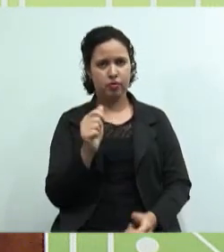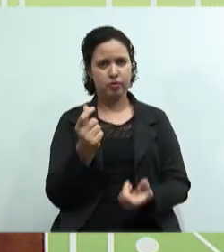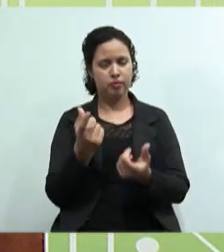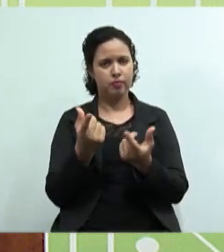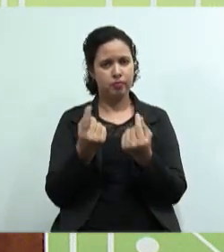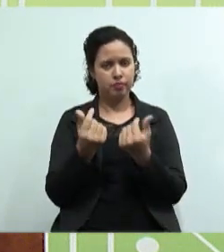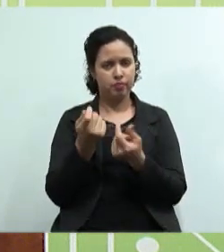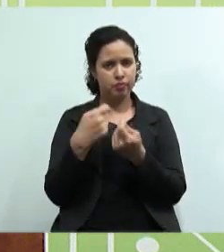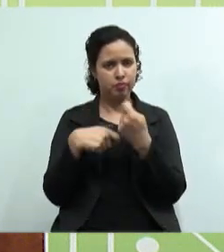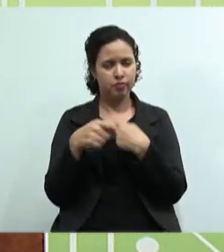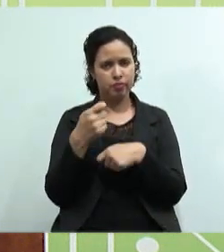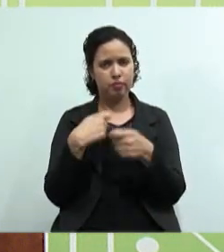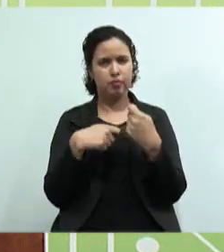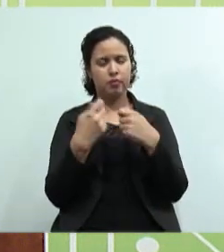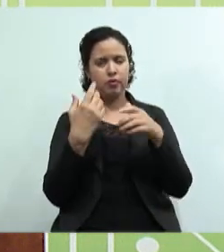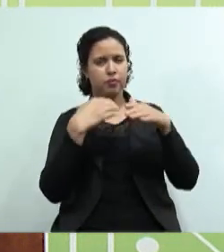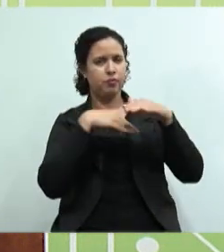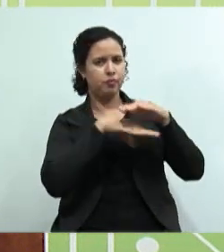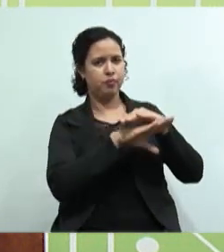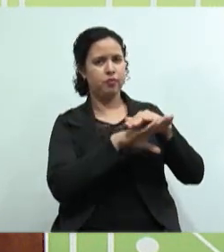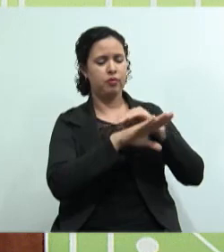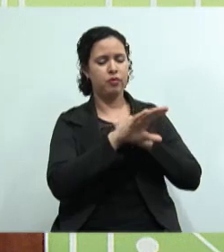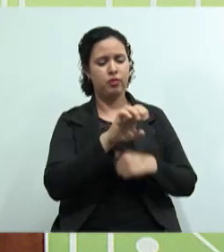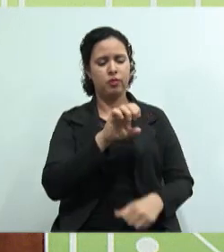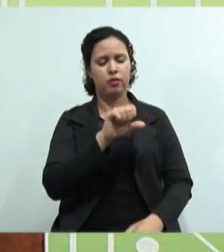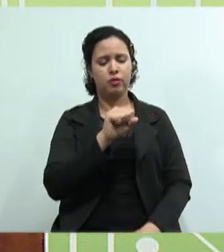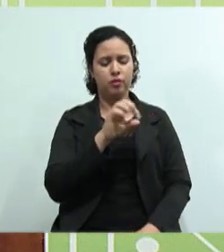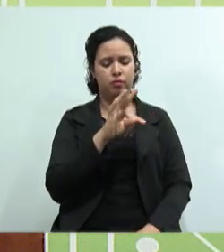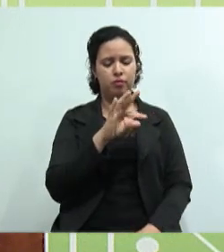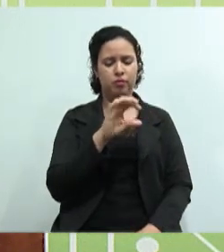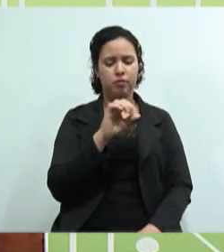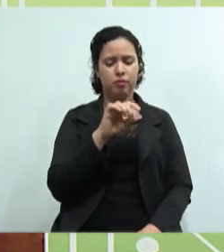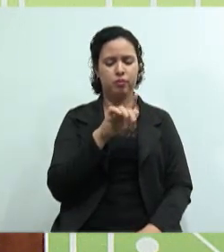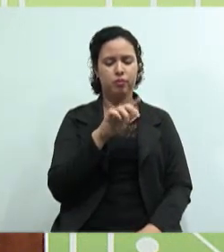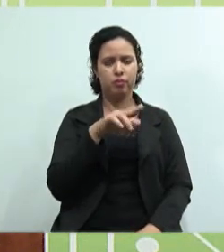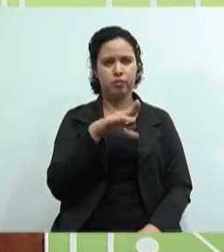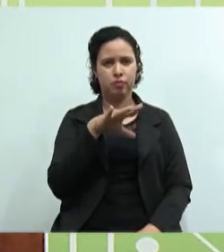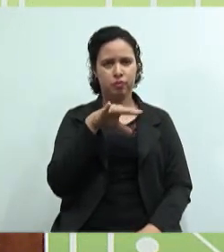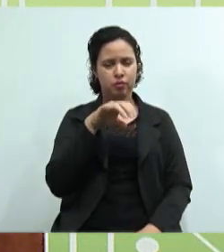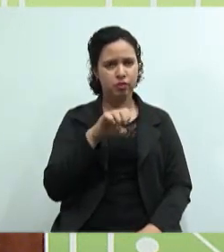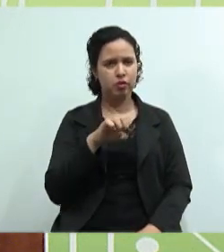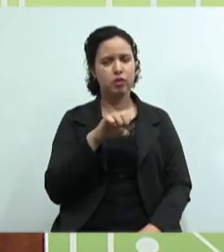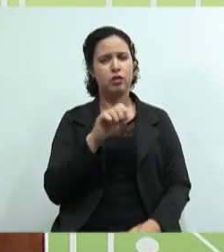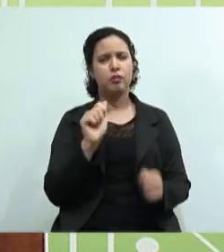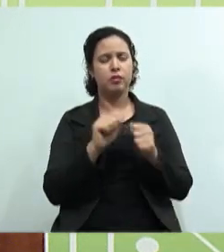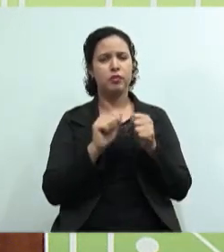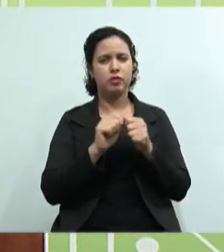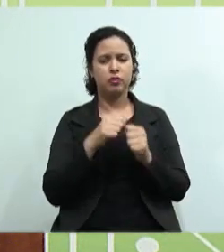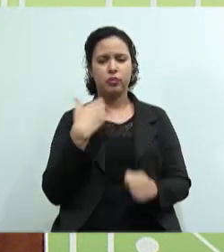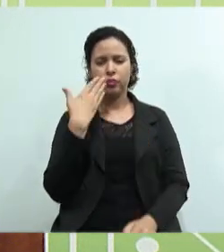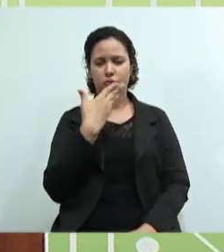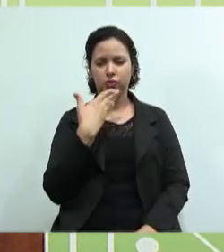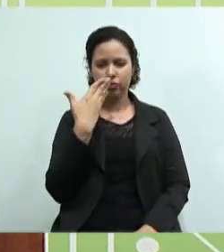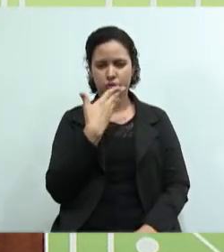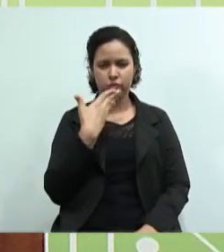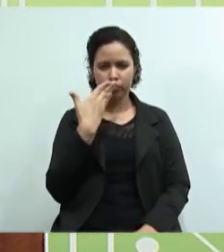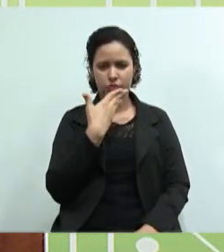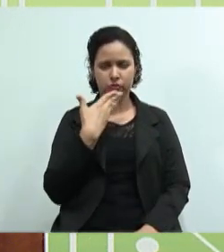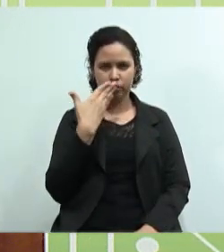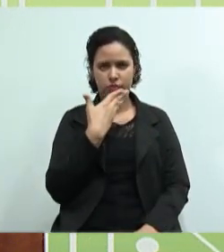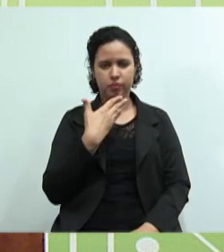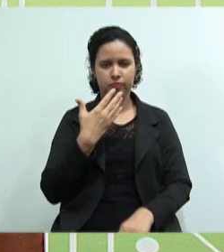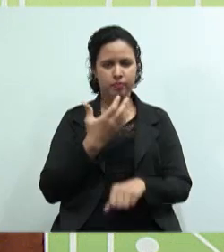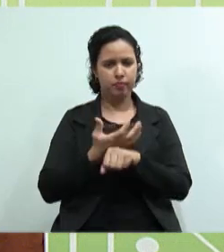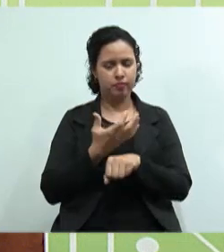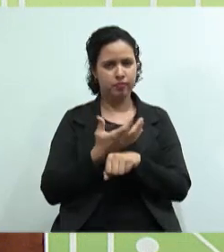os materiais para a produção do meu pudim ou do meu doce, como foi lá na aula na disciplina